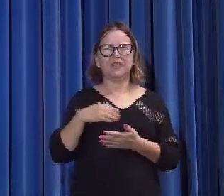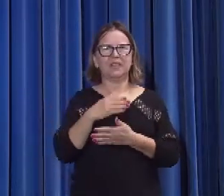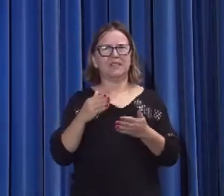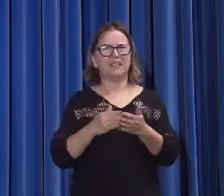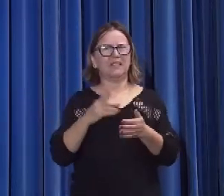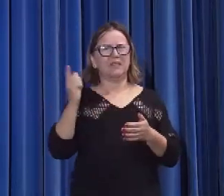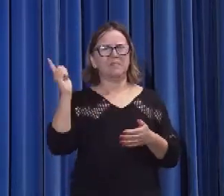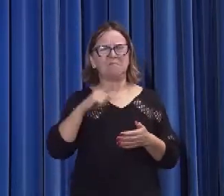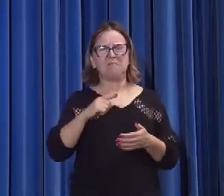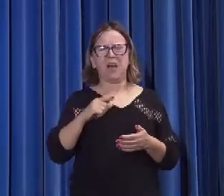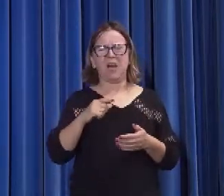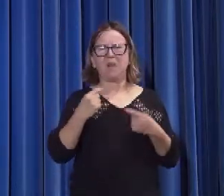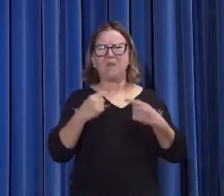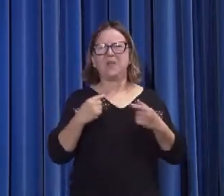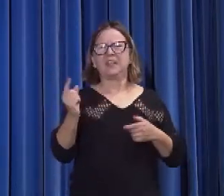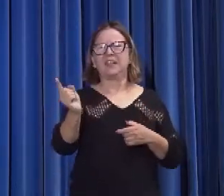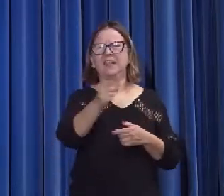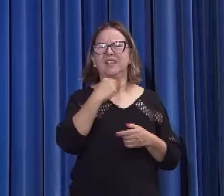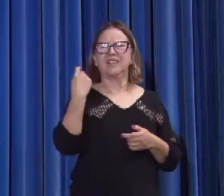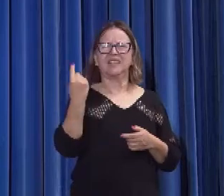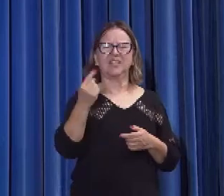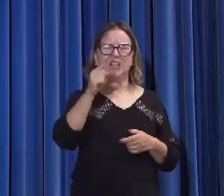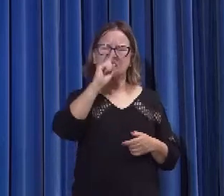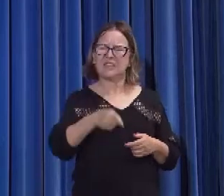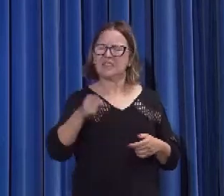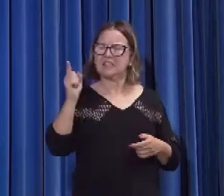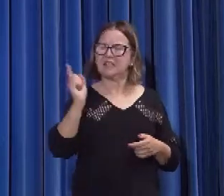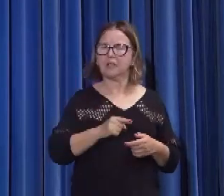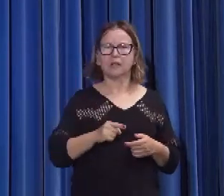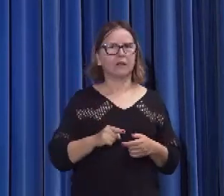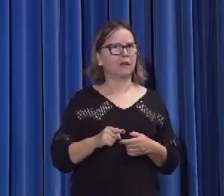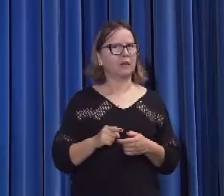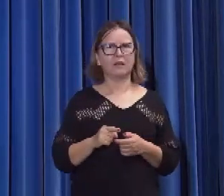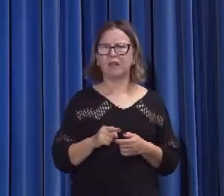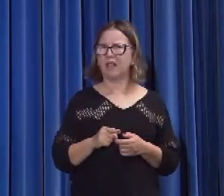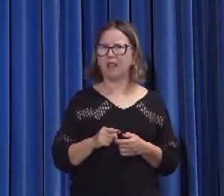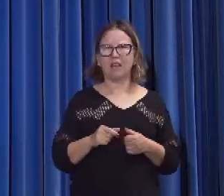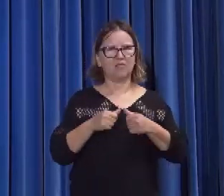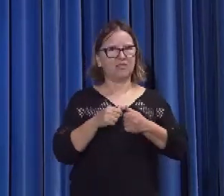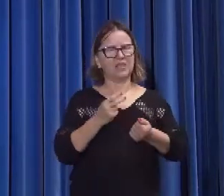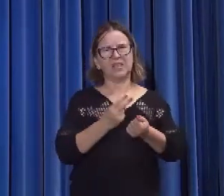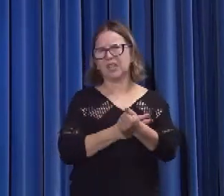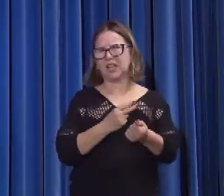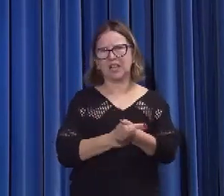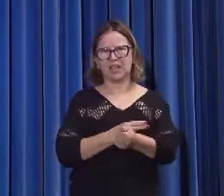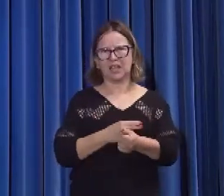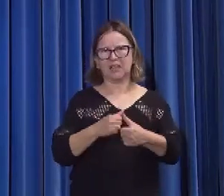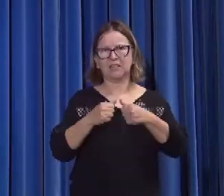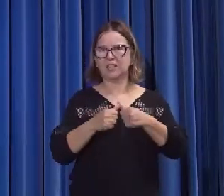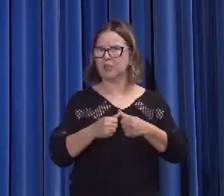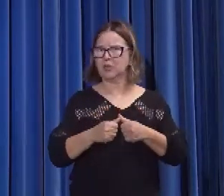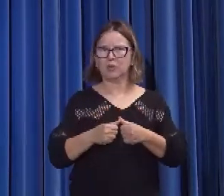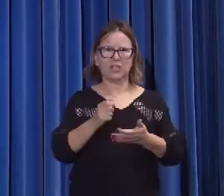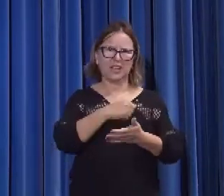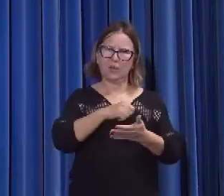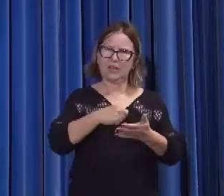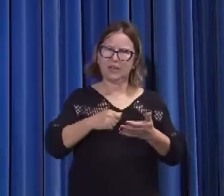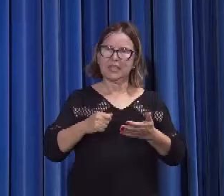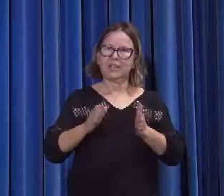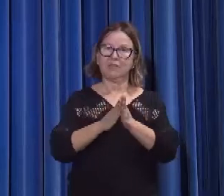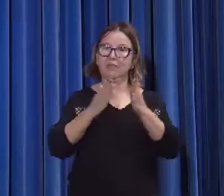seria dada. Esse é um equívoco. Isso aqui não está na Bíblia, mas é